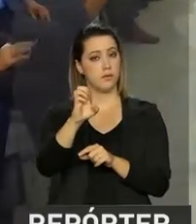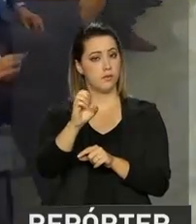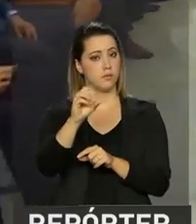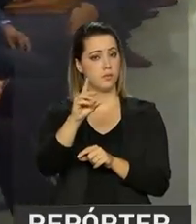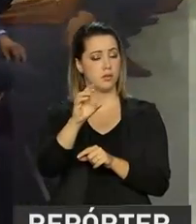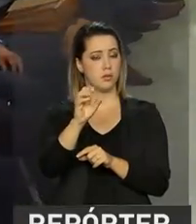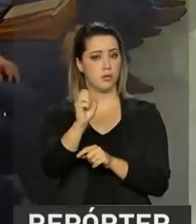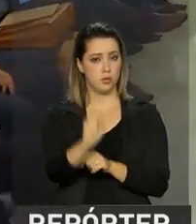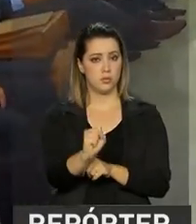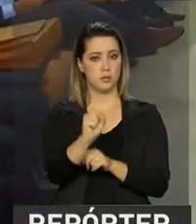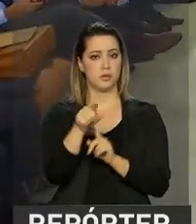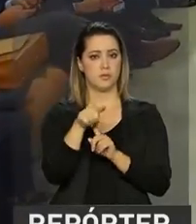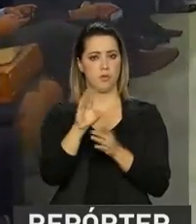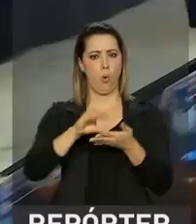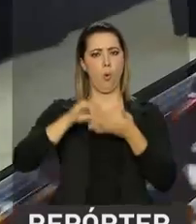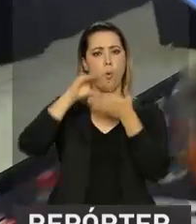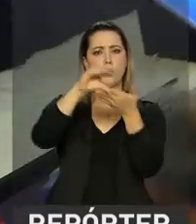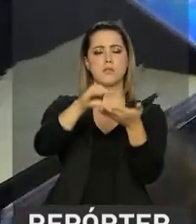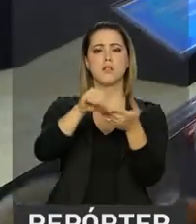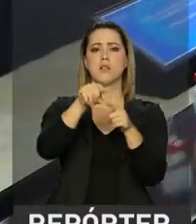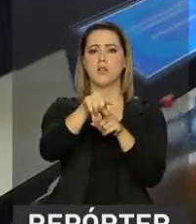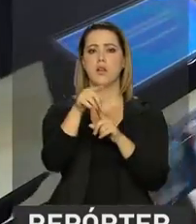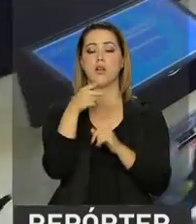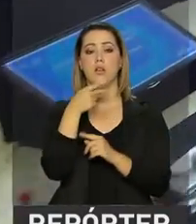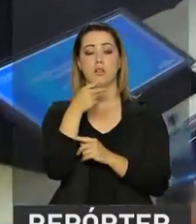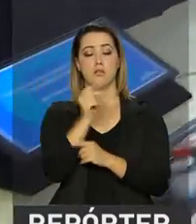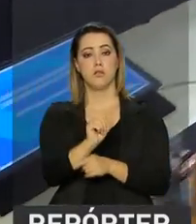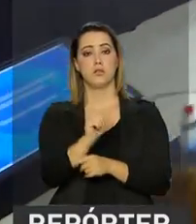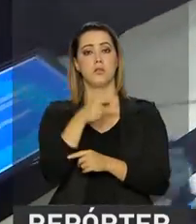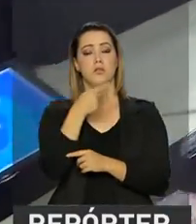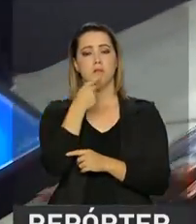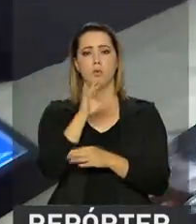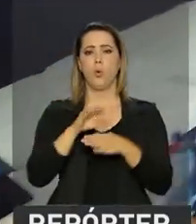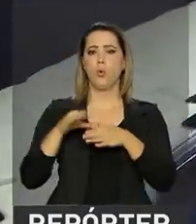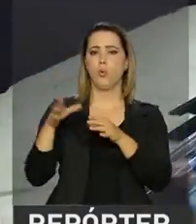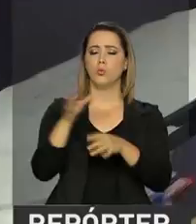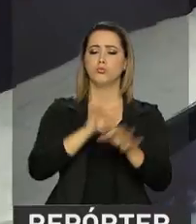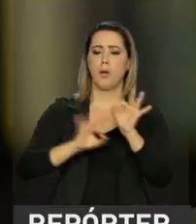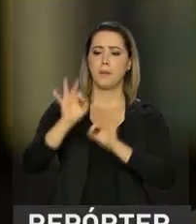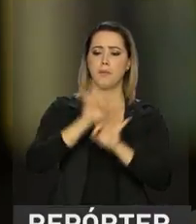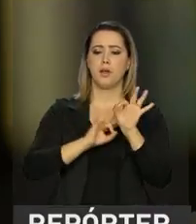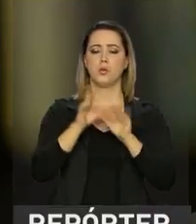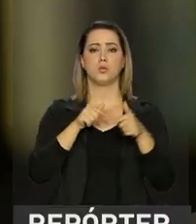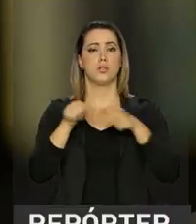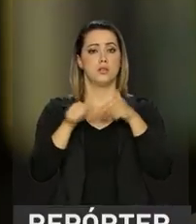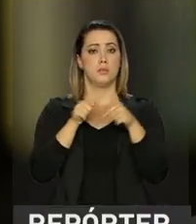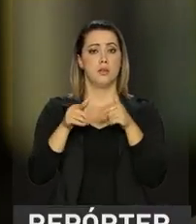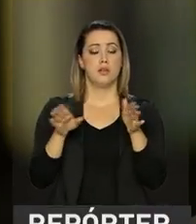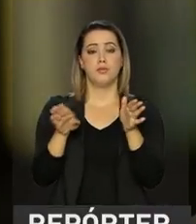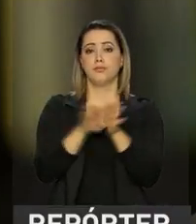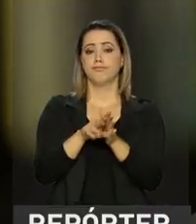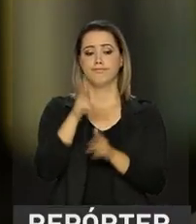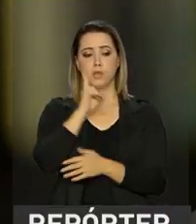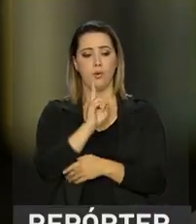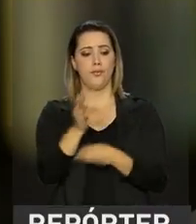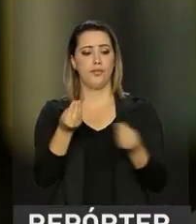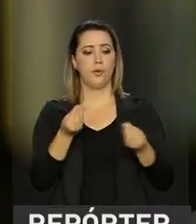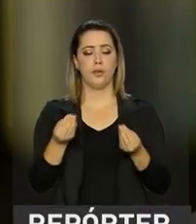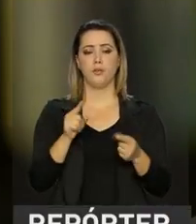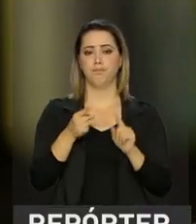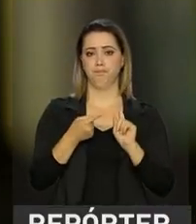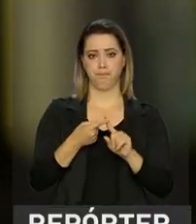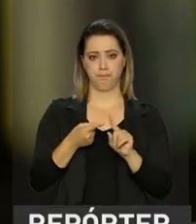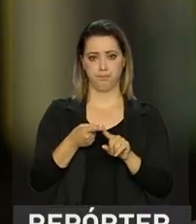o conselhão. A conselheira Marina Cansado coordenou um grupo de trabalho que chegou à conclusão de que,